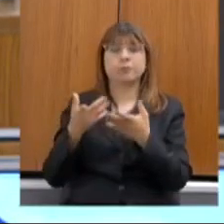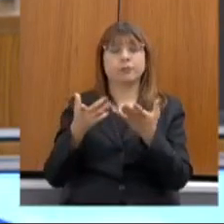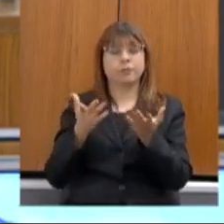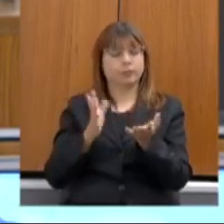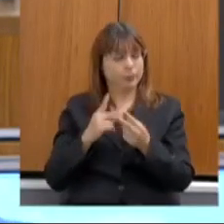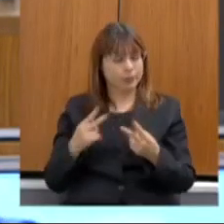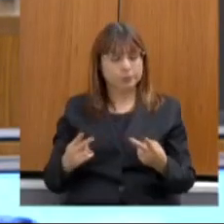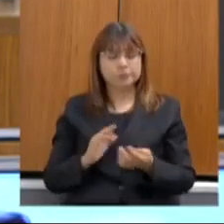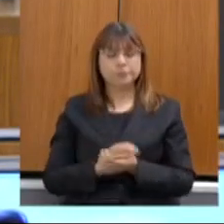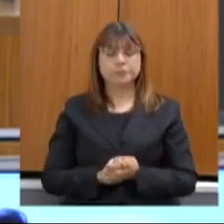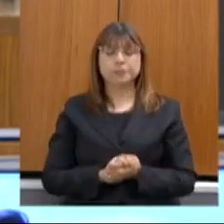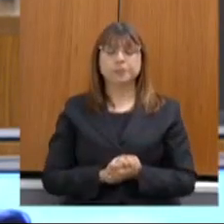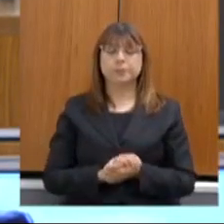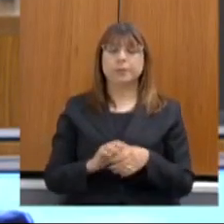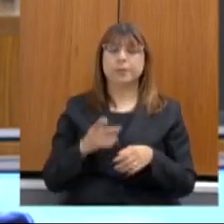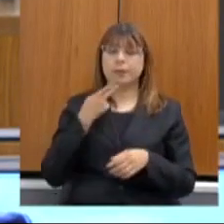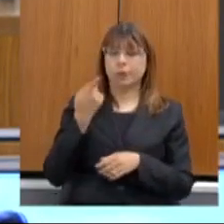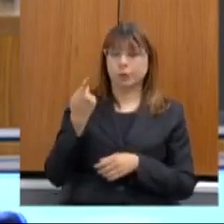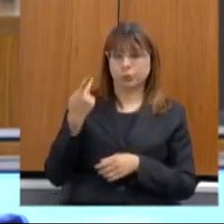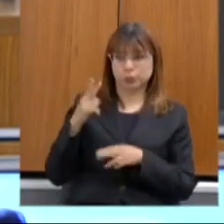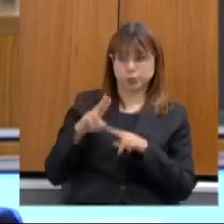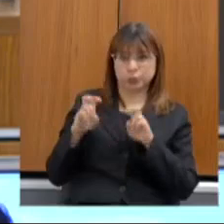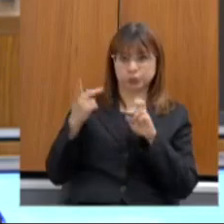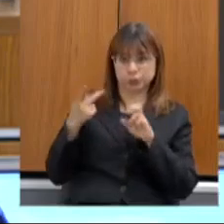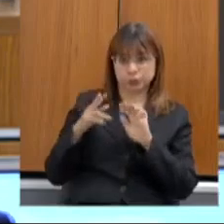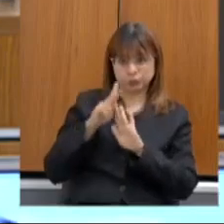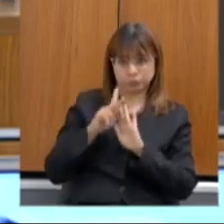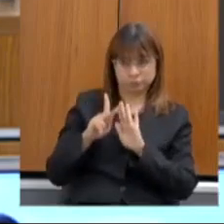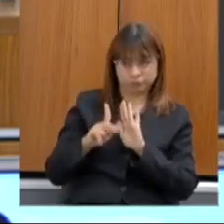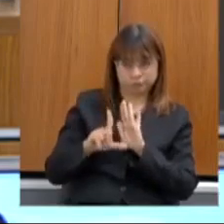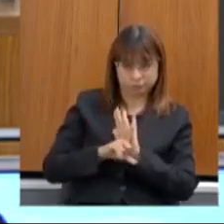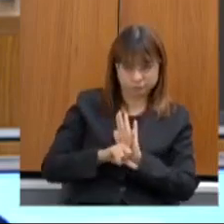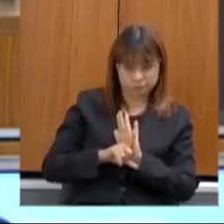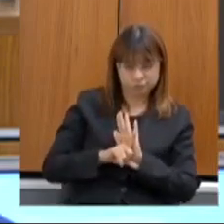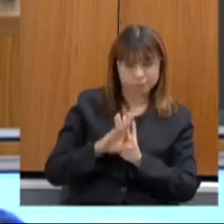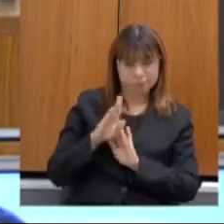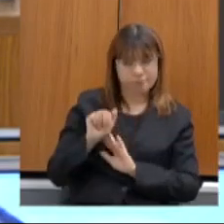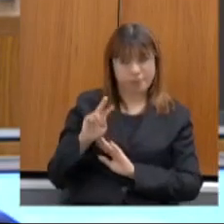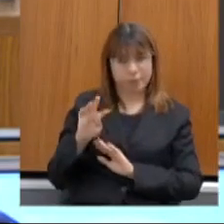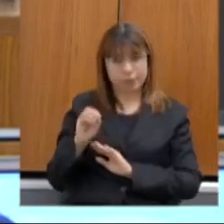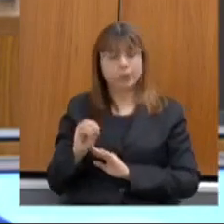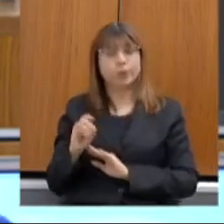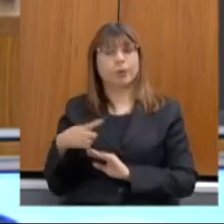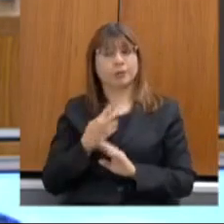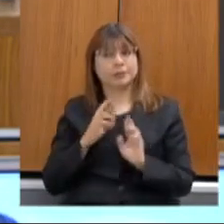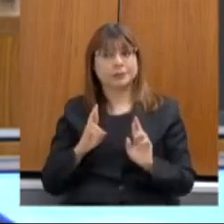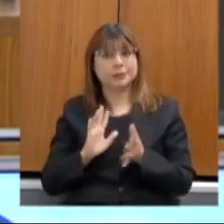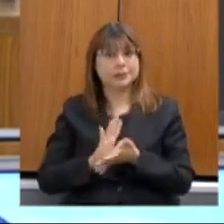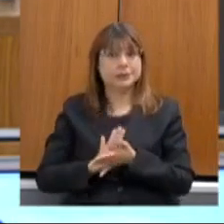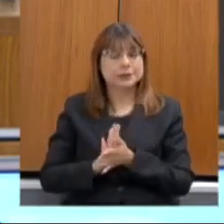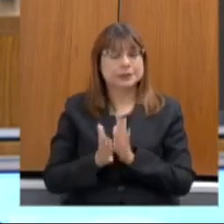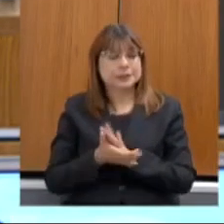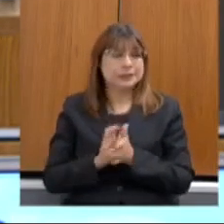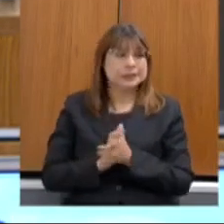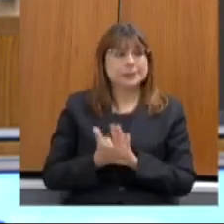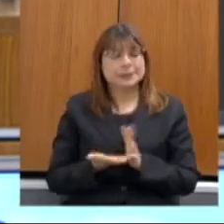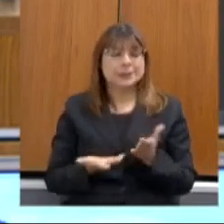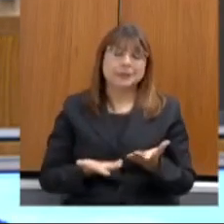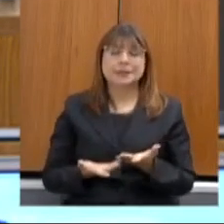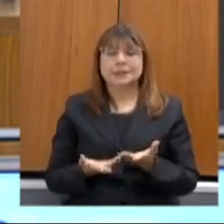e com relação ao seu PL batom estamos anciosos pela pela imitação dele aqui na casa